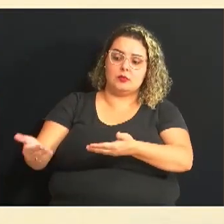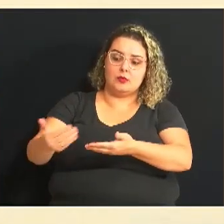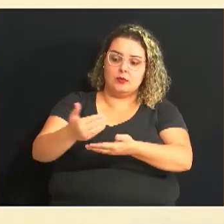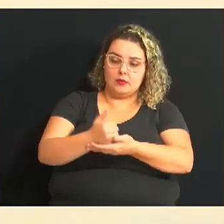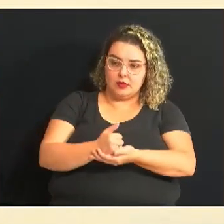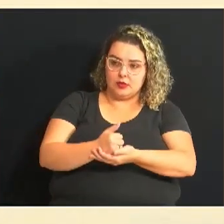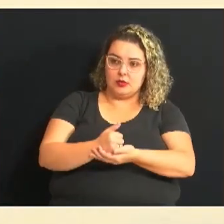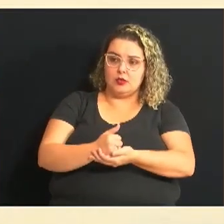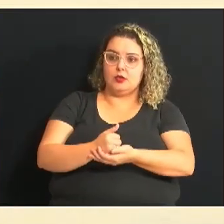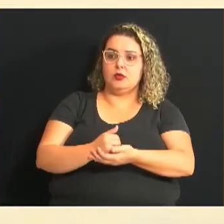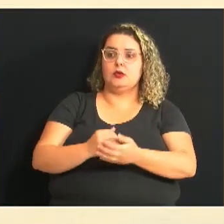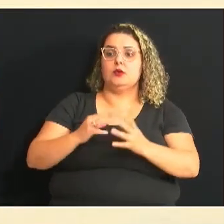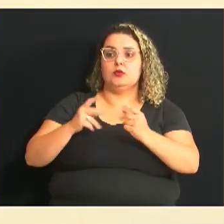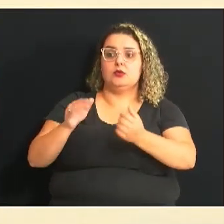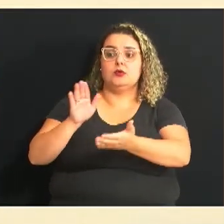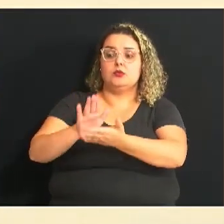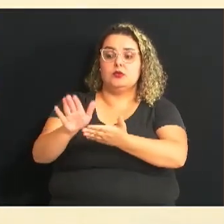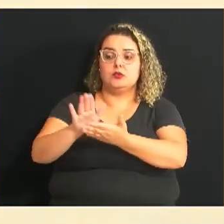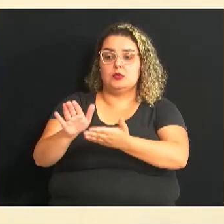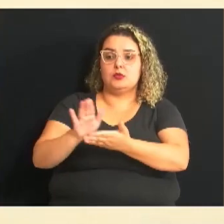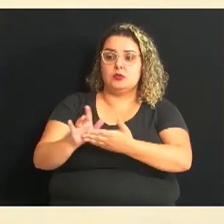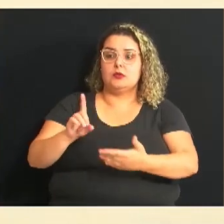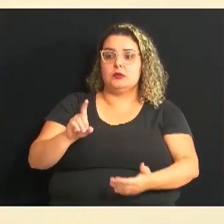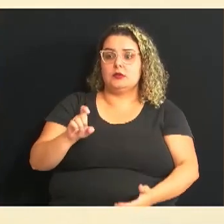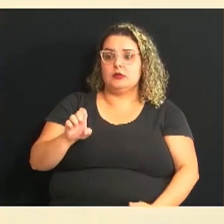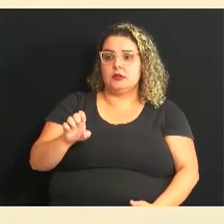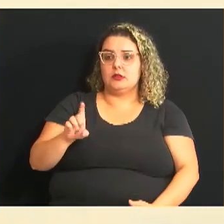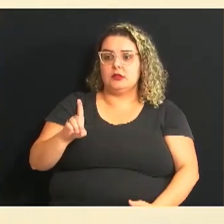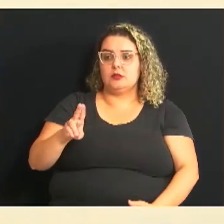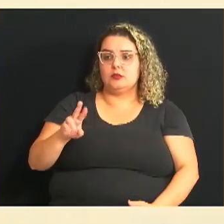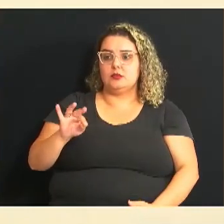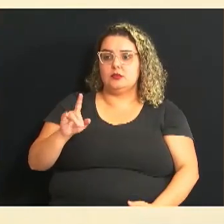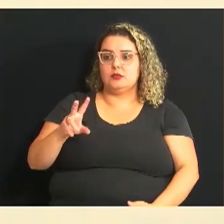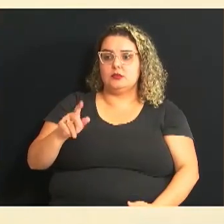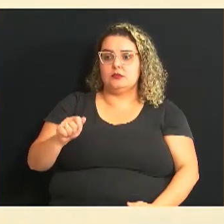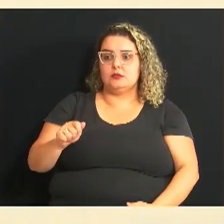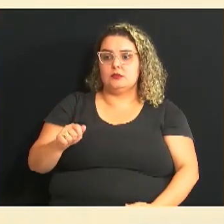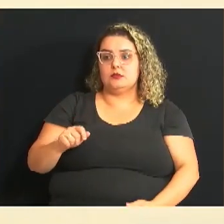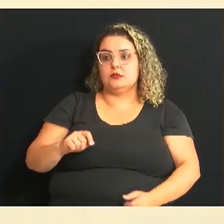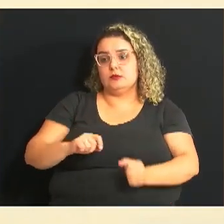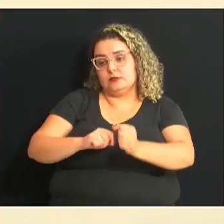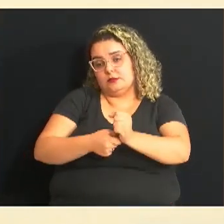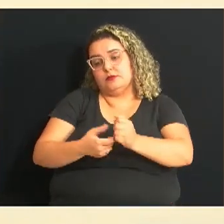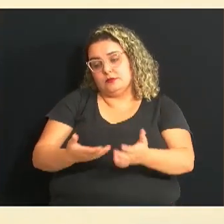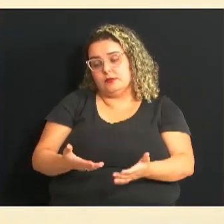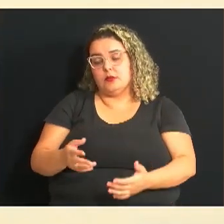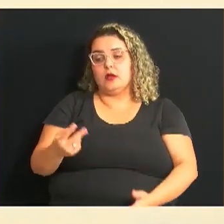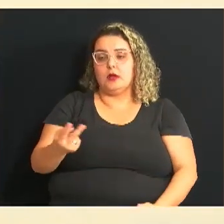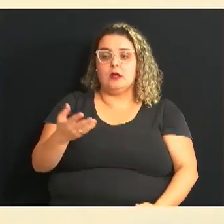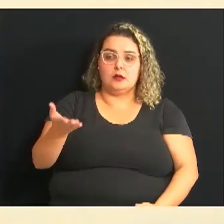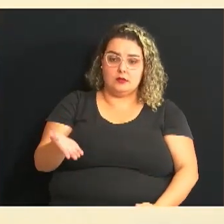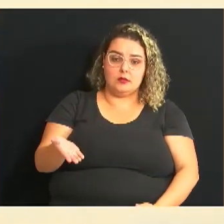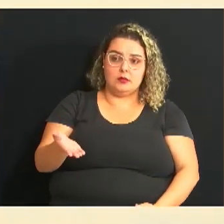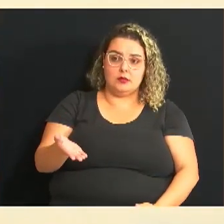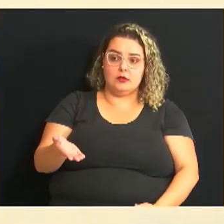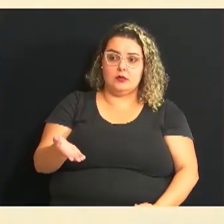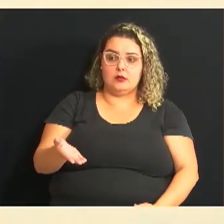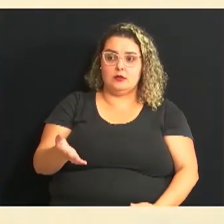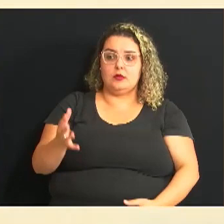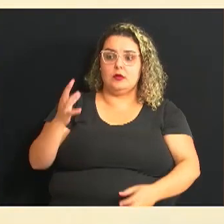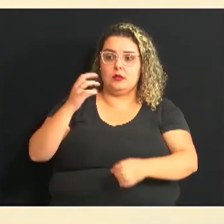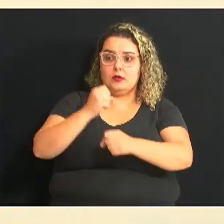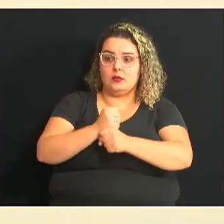todas as suas despesas dedutíveis, que estão congeladas há bastante tempo, mas é aquele valor, e você chega numa base de cálculo.